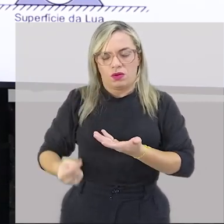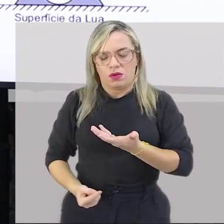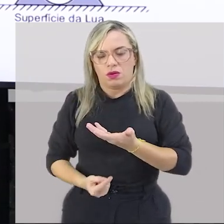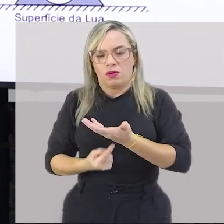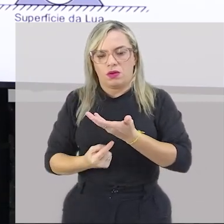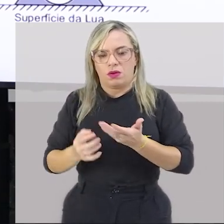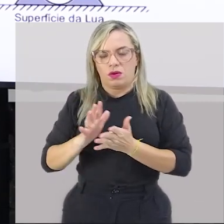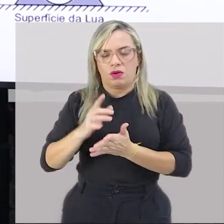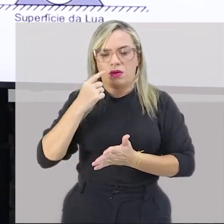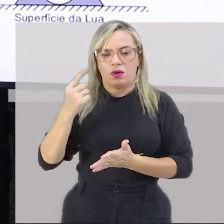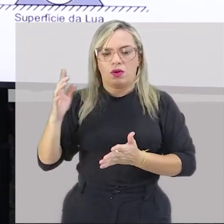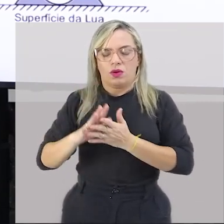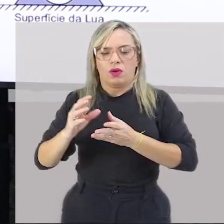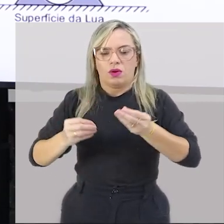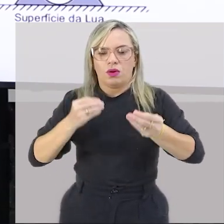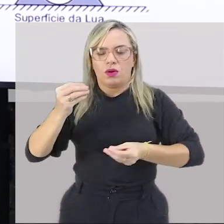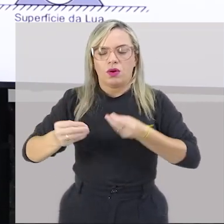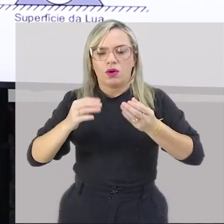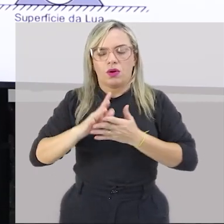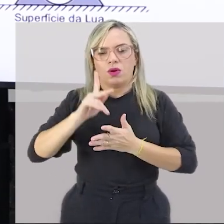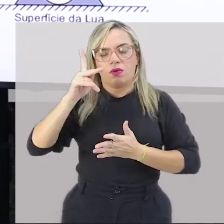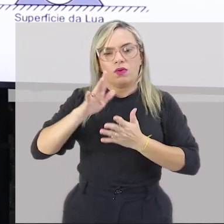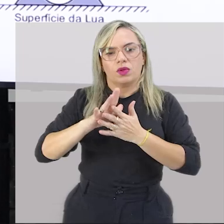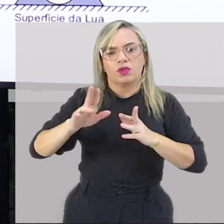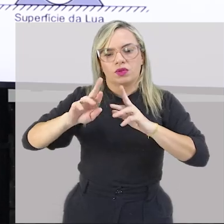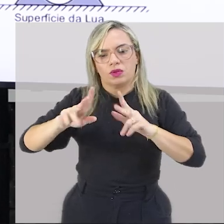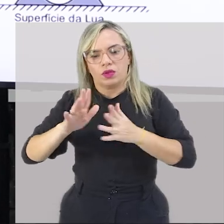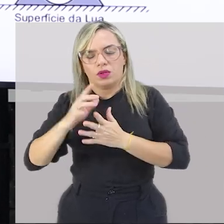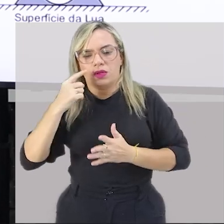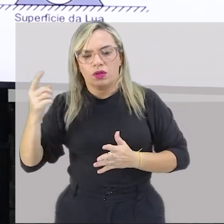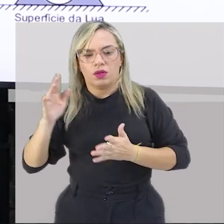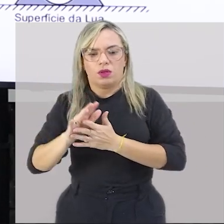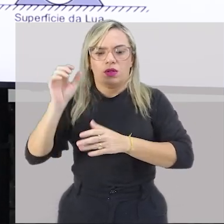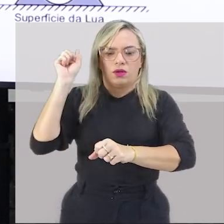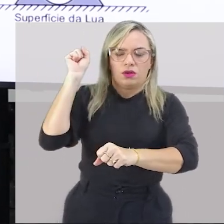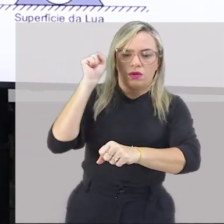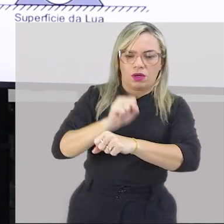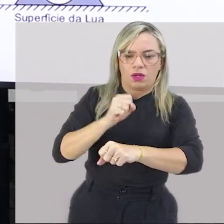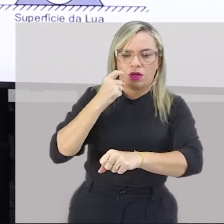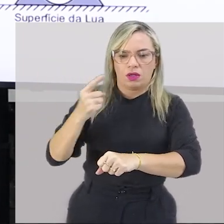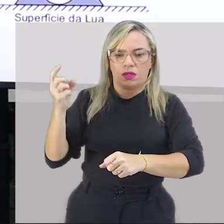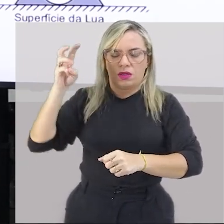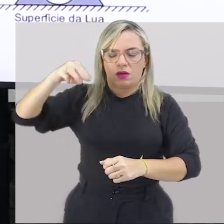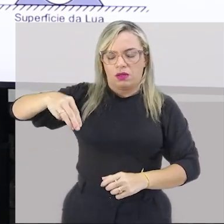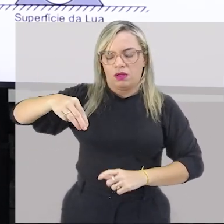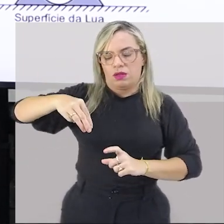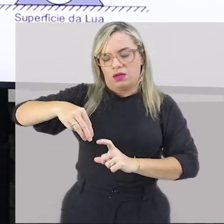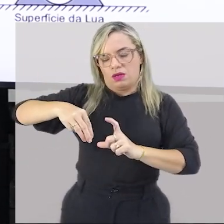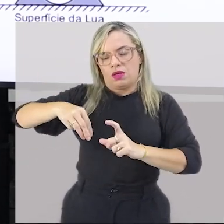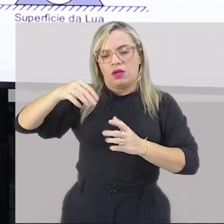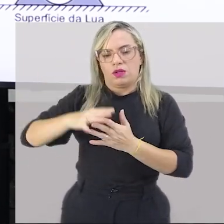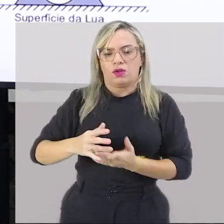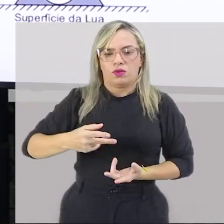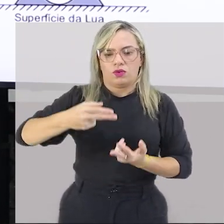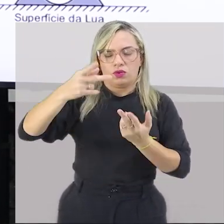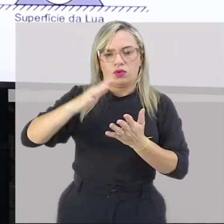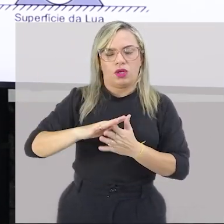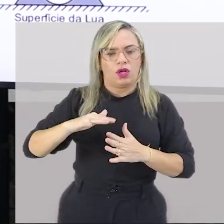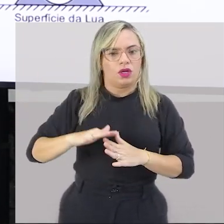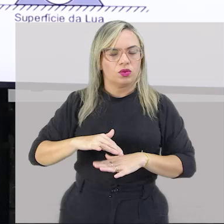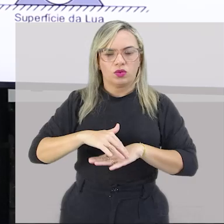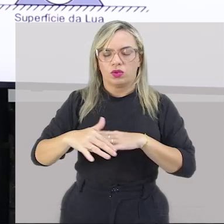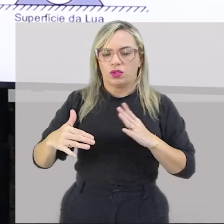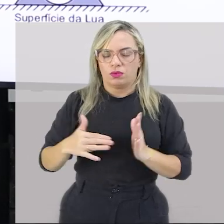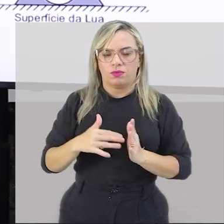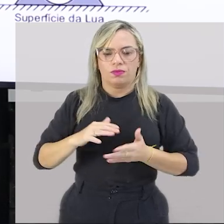ela subia. Como essa massa está parada, é porque essa força é igual a essa. Tá? Então, ó, a